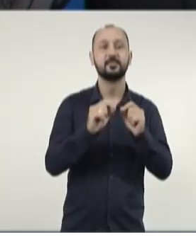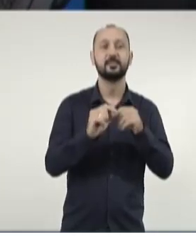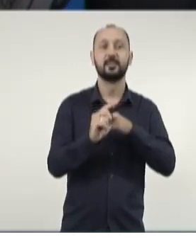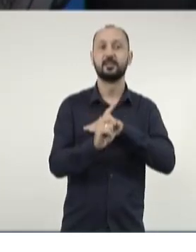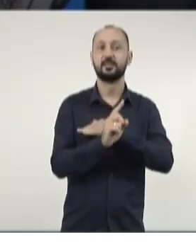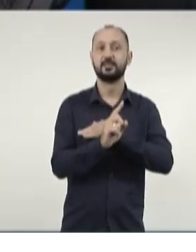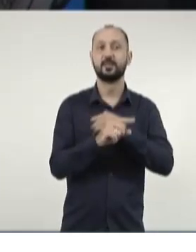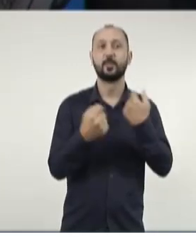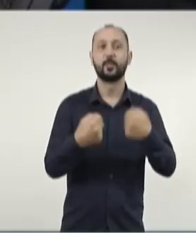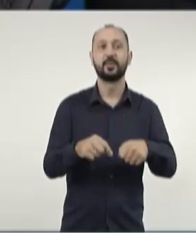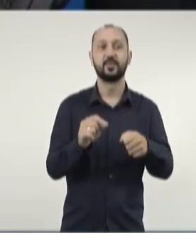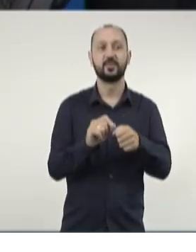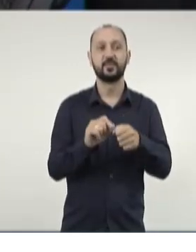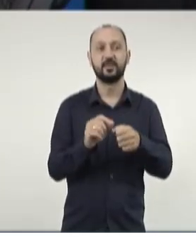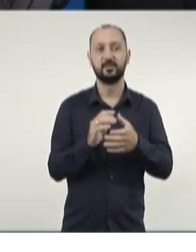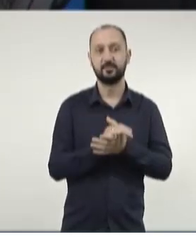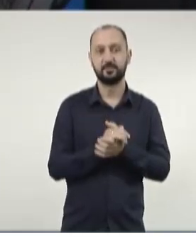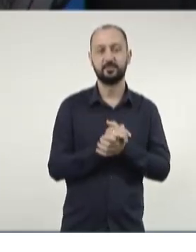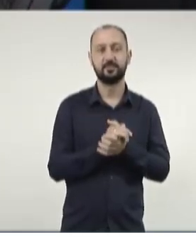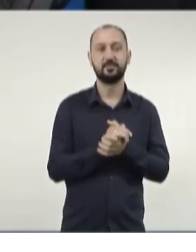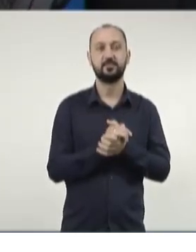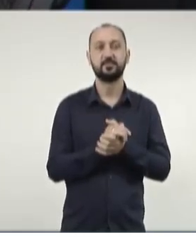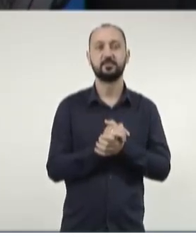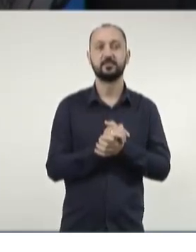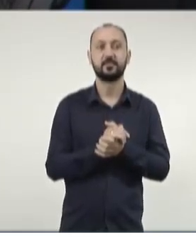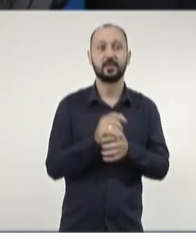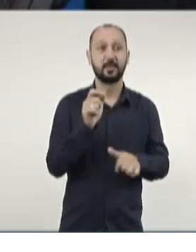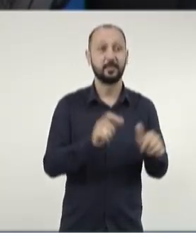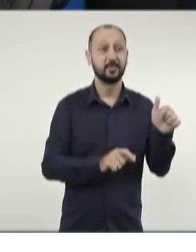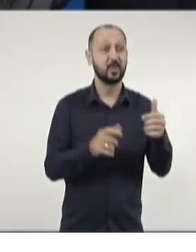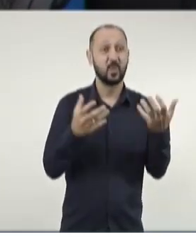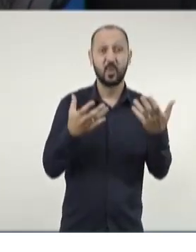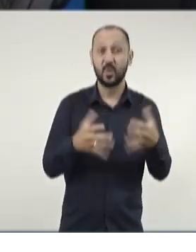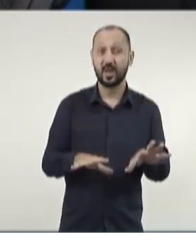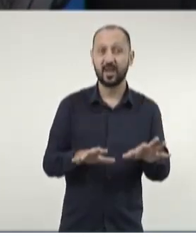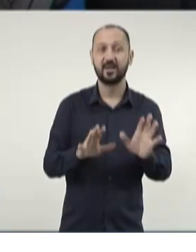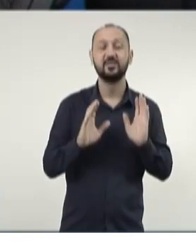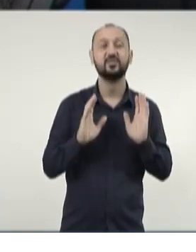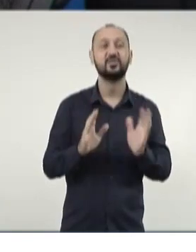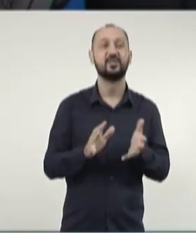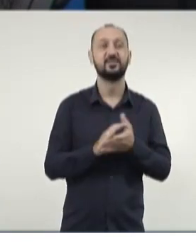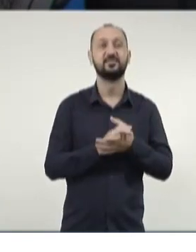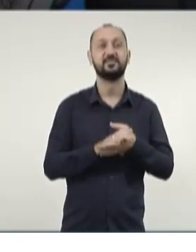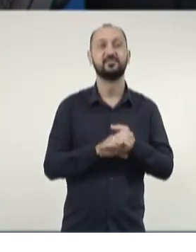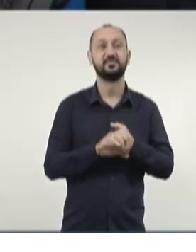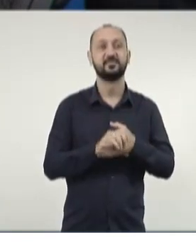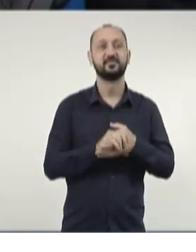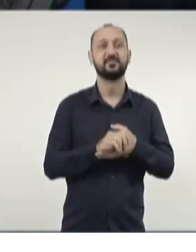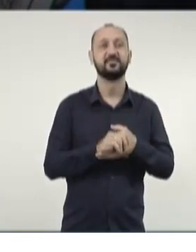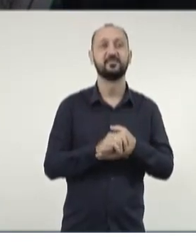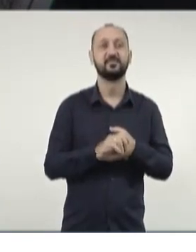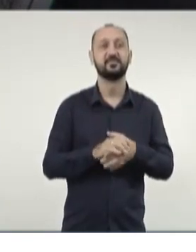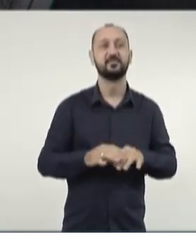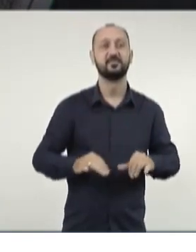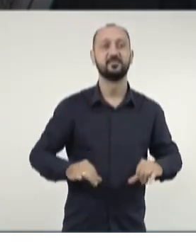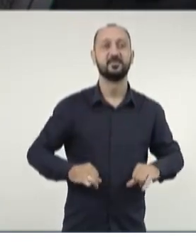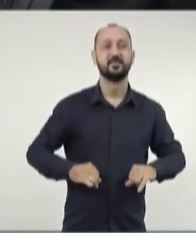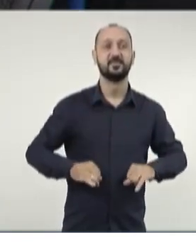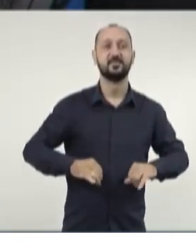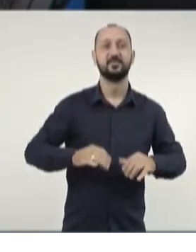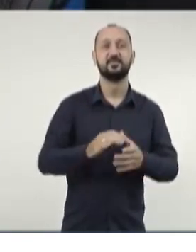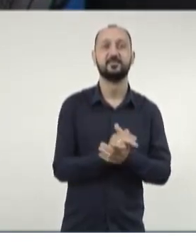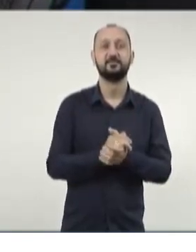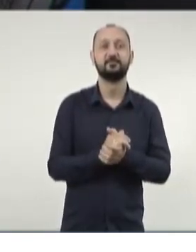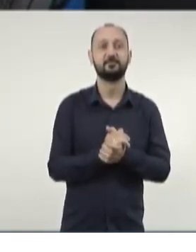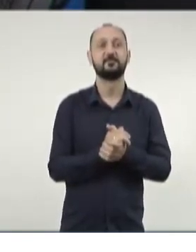tratamento precisaria ser realizado e tal, né, o paciente não quer, porque ele está chateado com o que aconteceu,